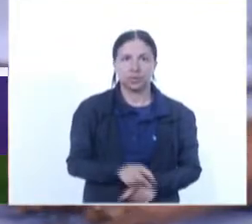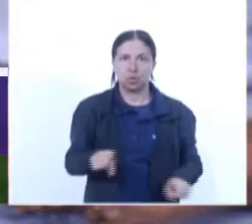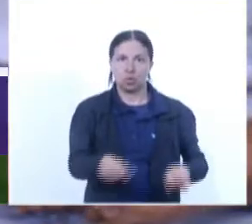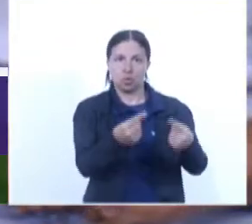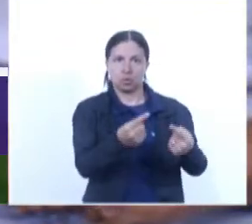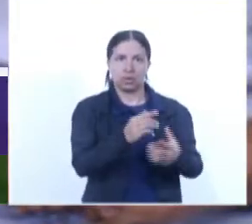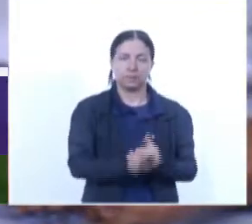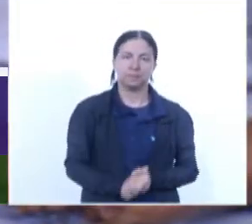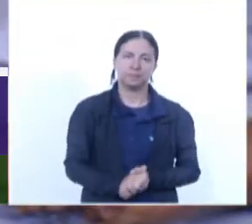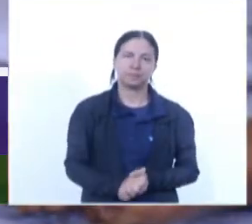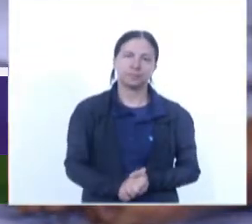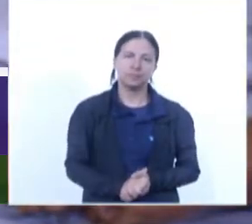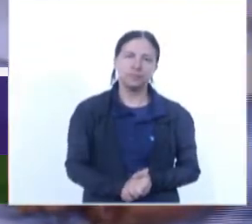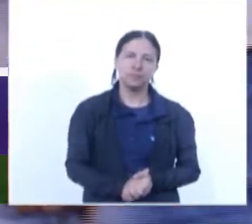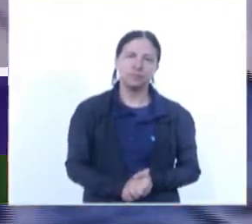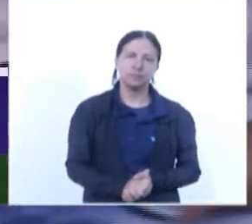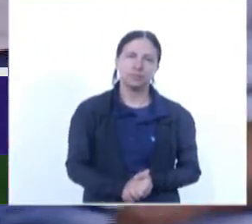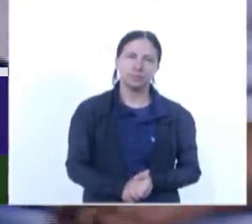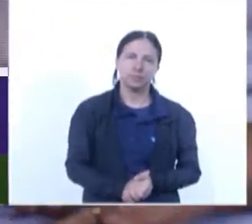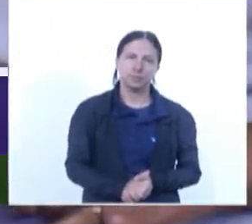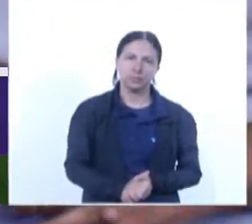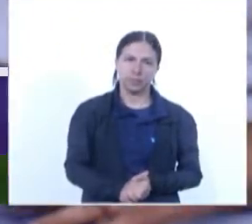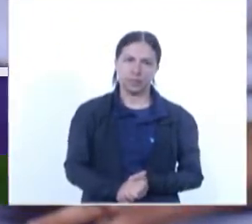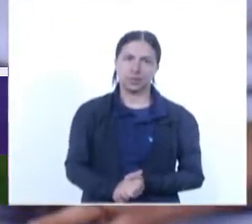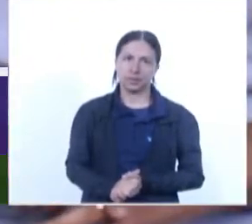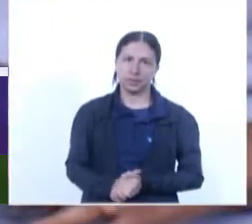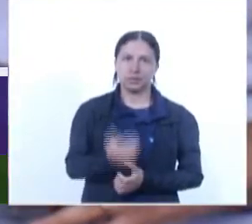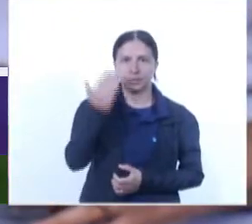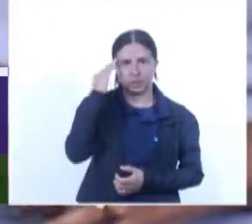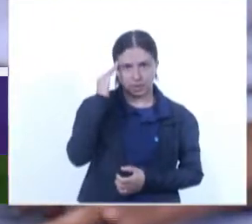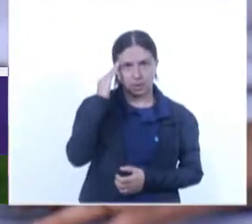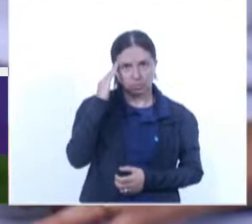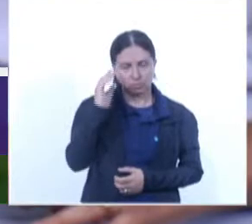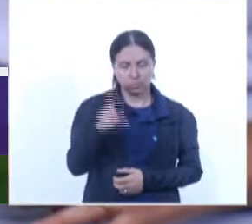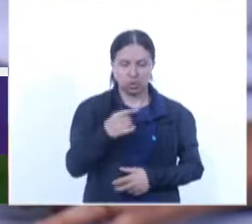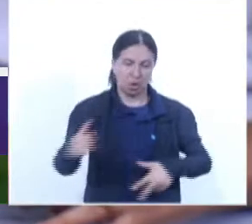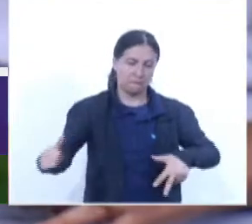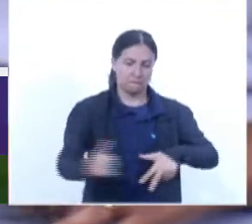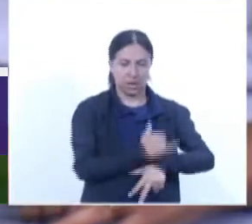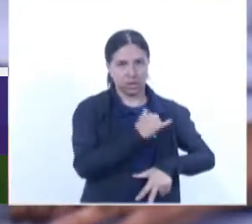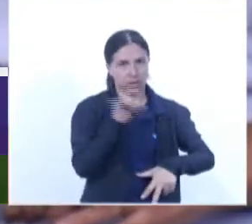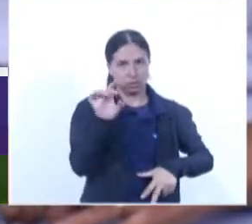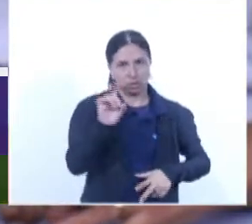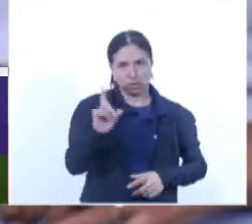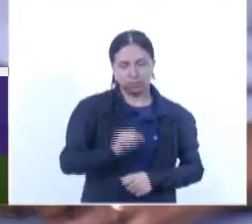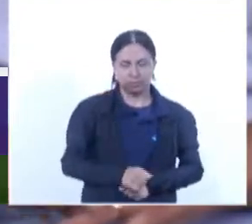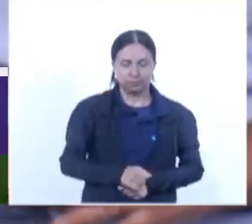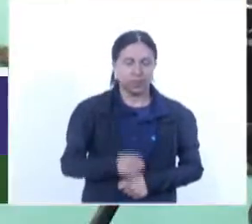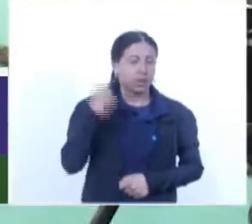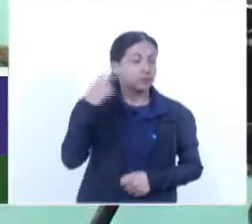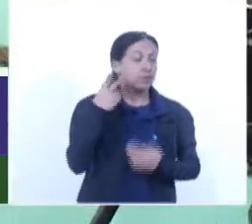ficar aqui também só sendo vitimistas Mas aí o vereador batendo com a palavra